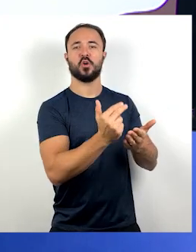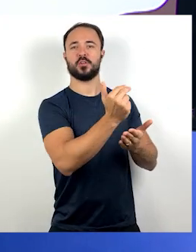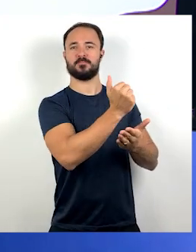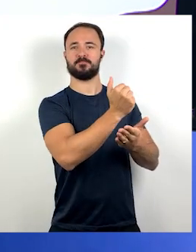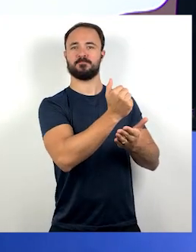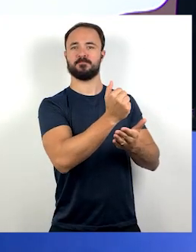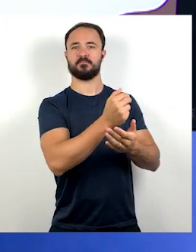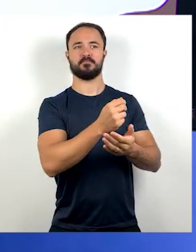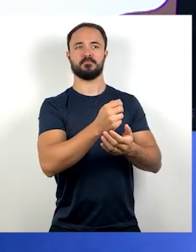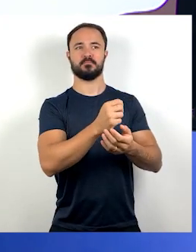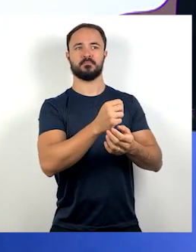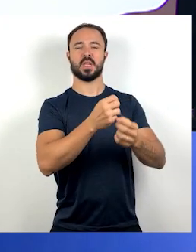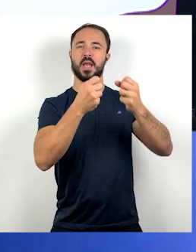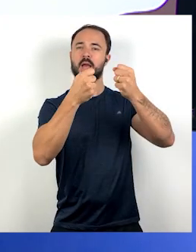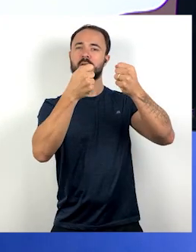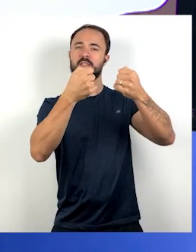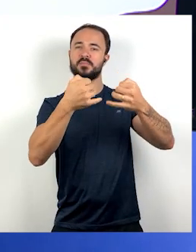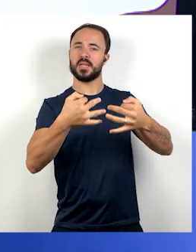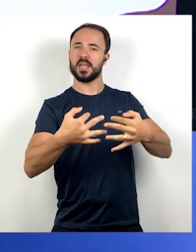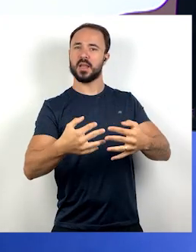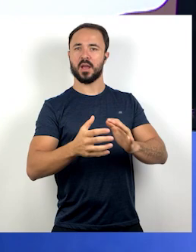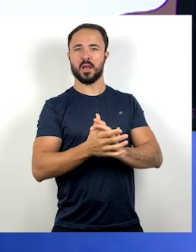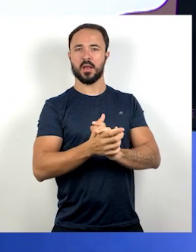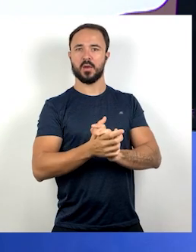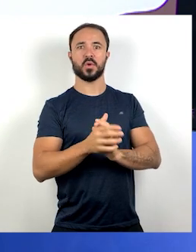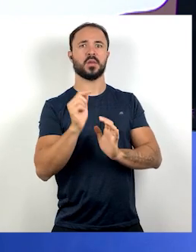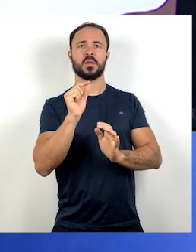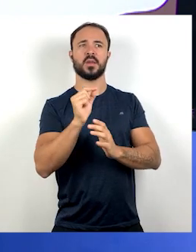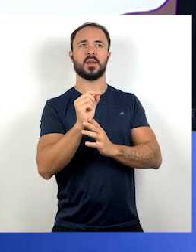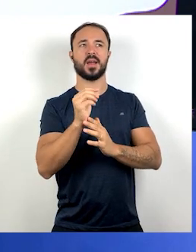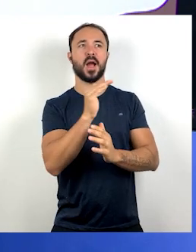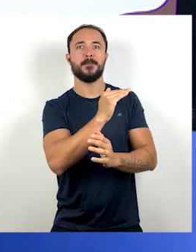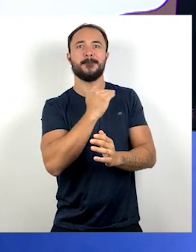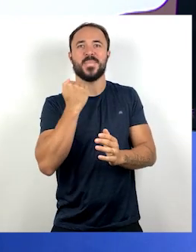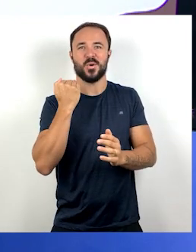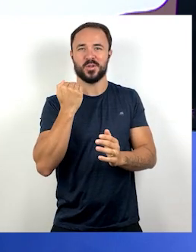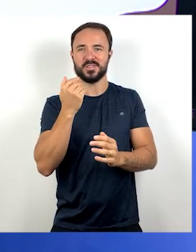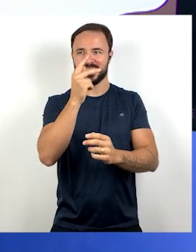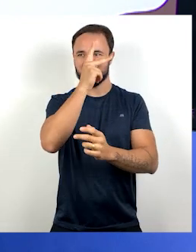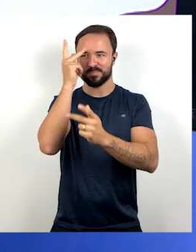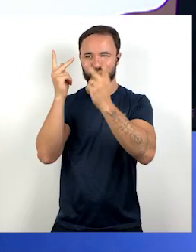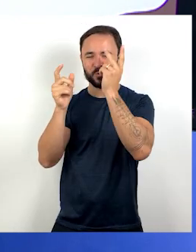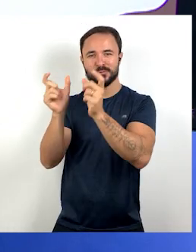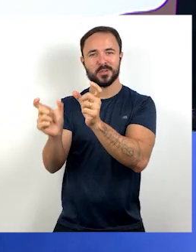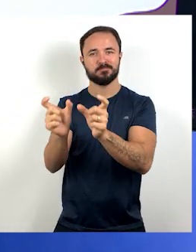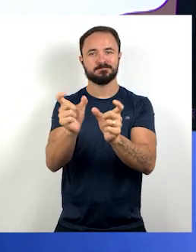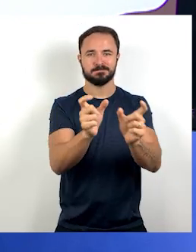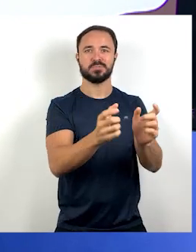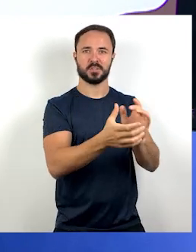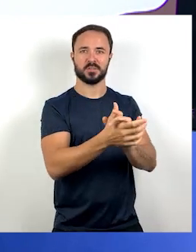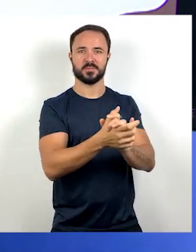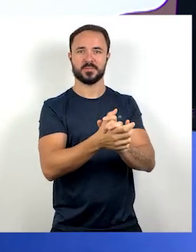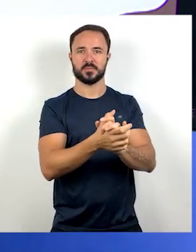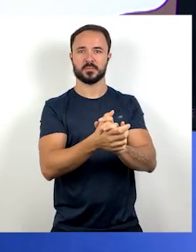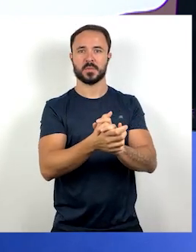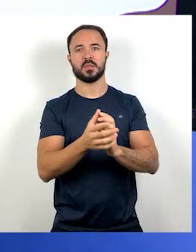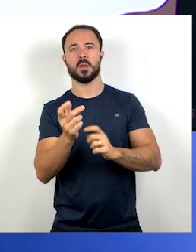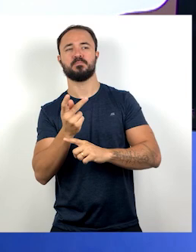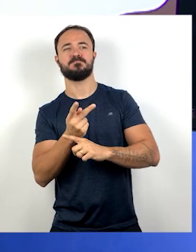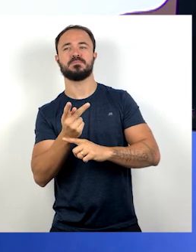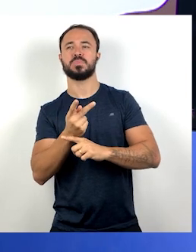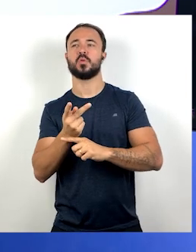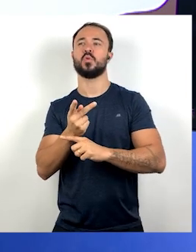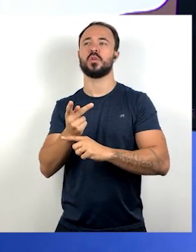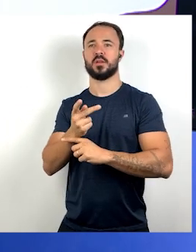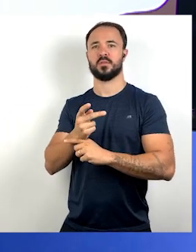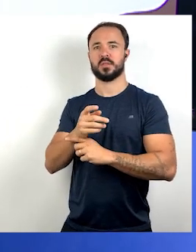quadrinhos interpreta a morte que ronda quando a guerra está acontecendo. A morte ronda a todos